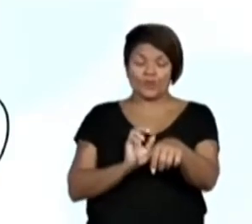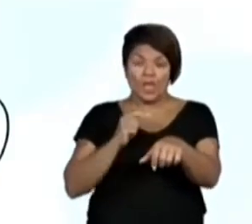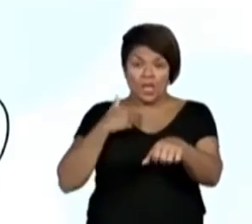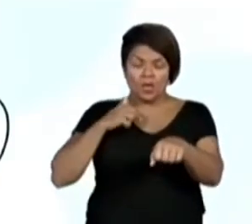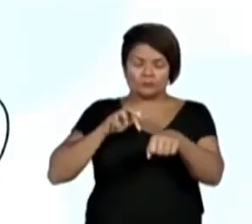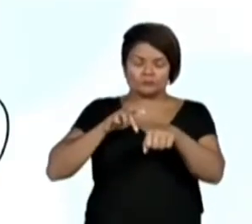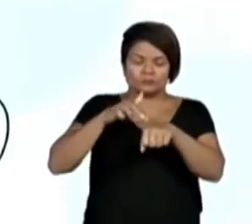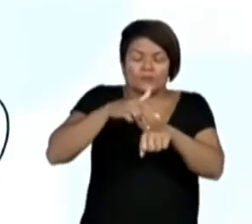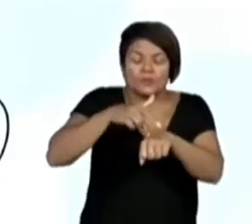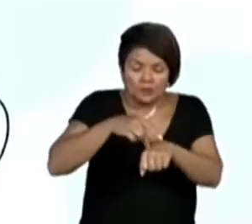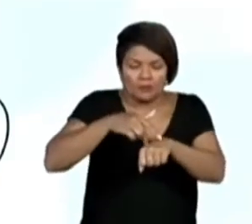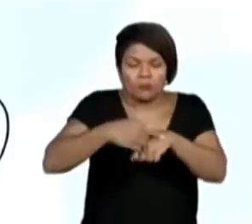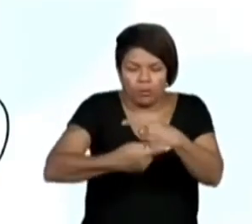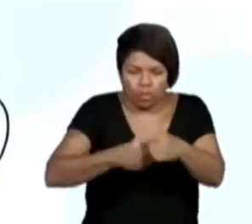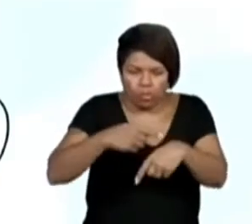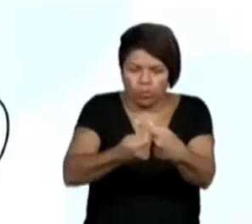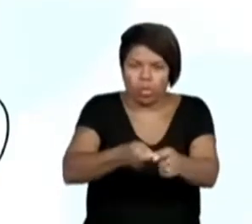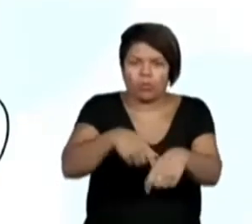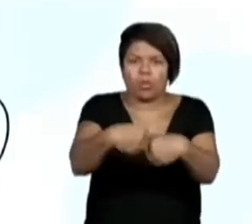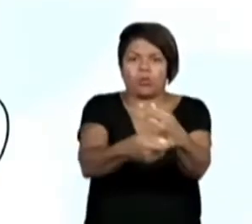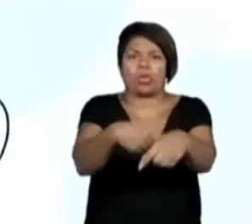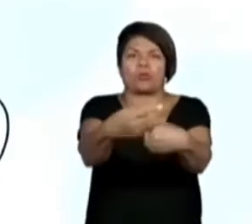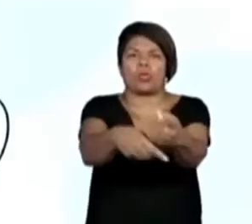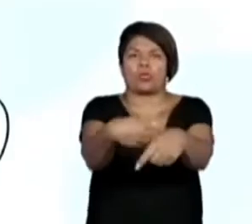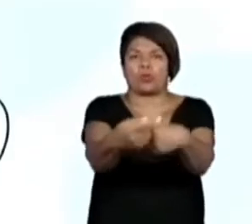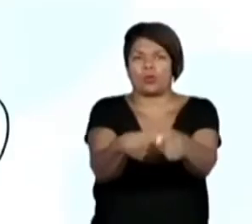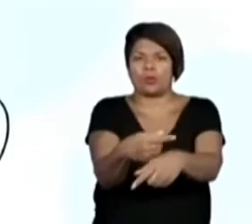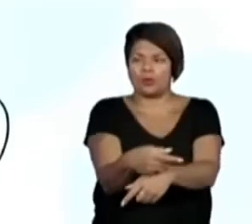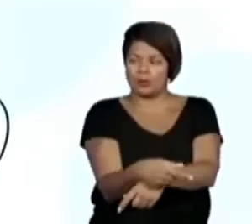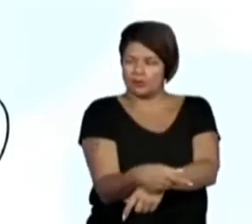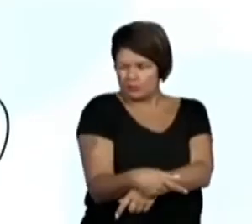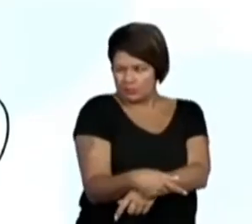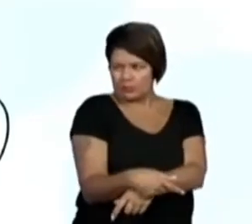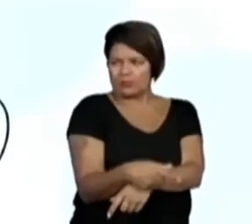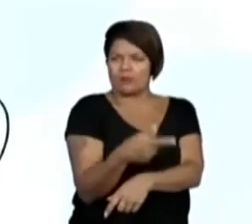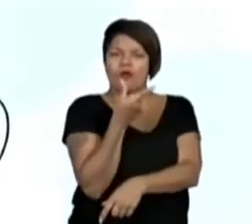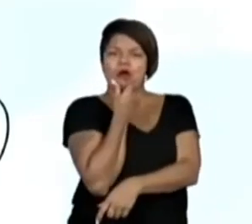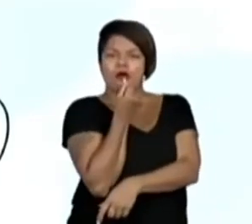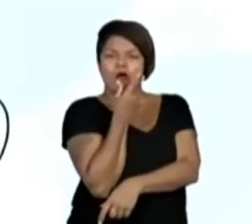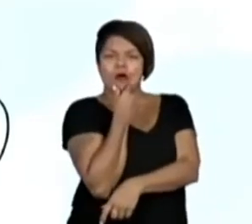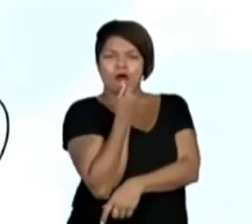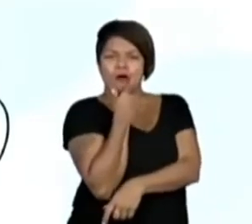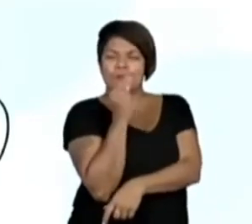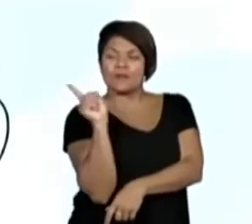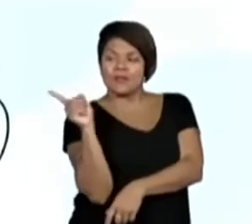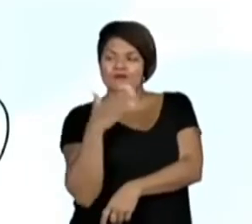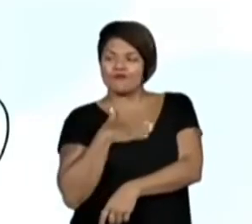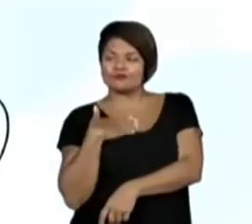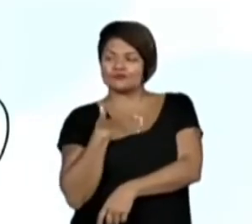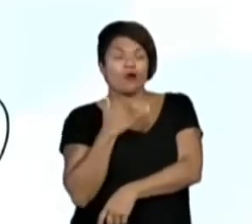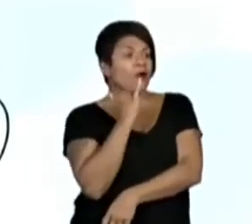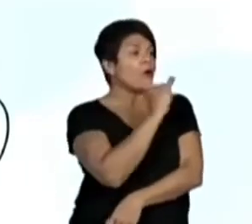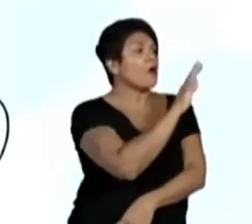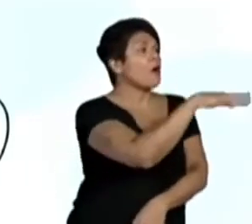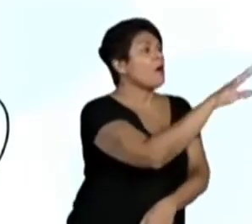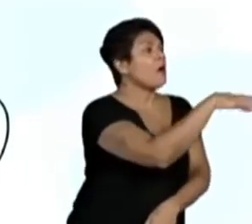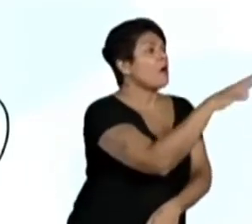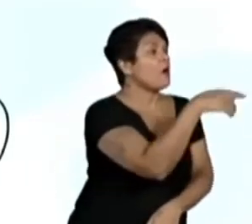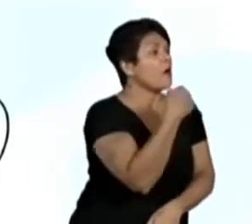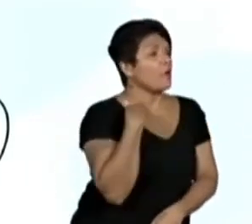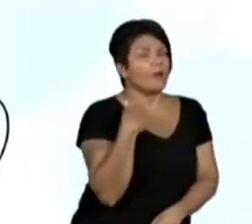rolou. Pisquei pro mocinho gostou. Contei pra mamãe nem